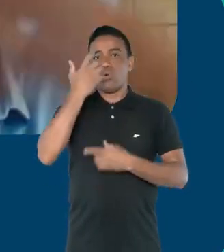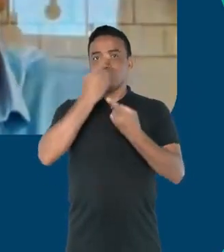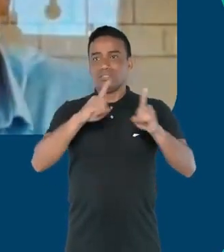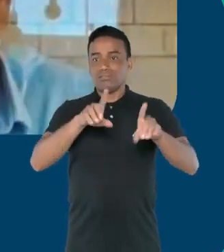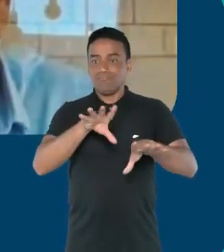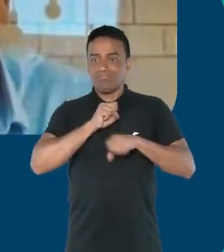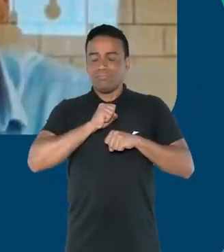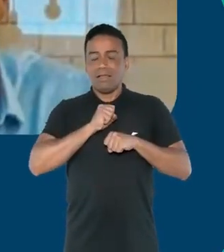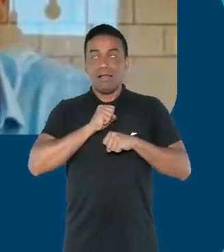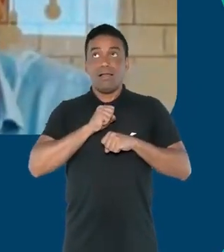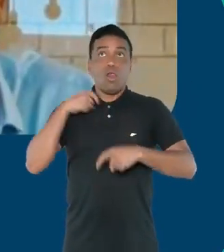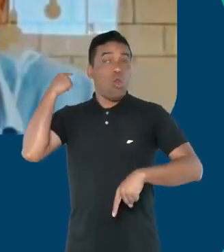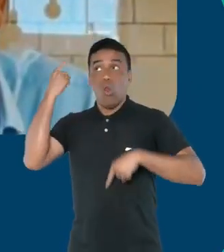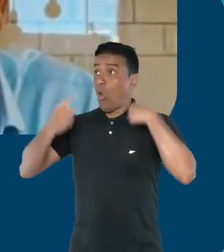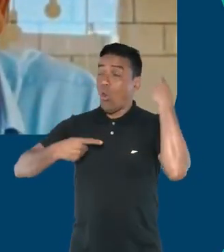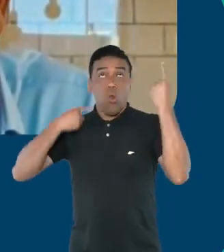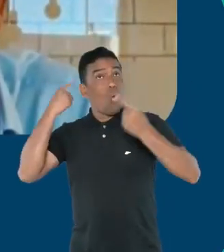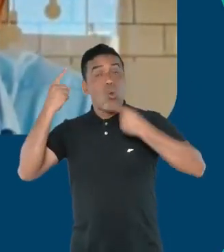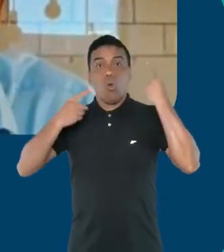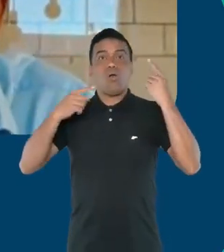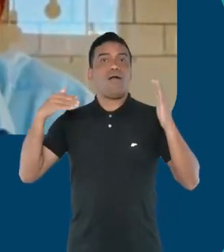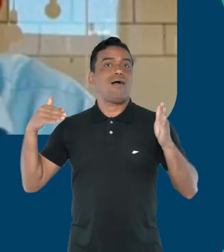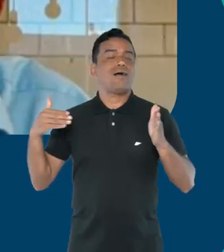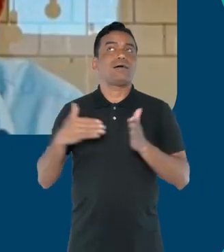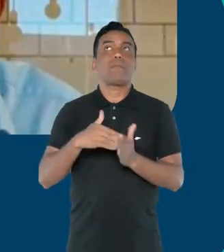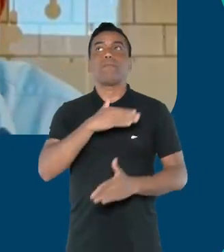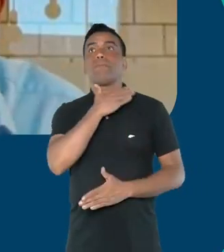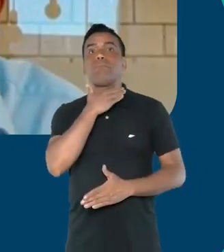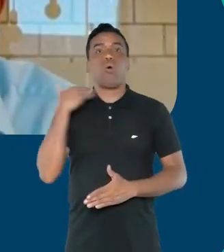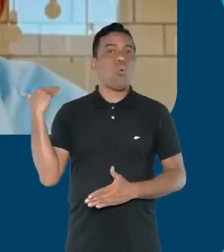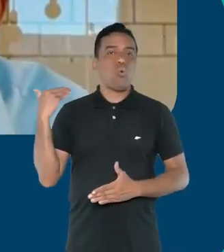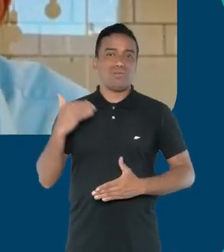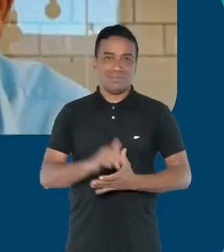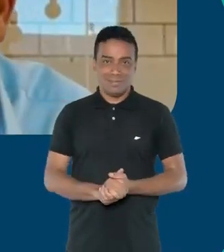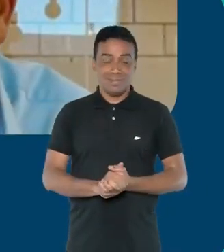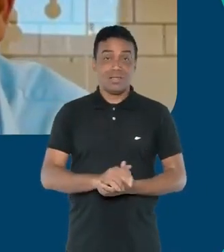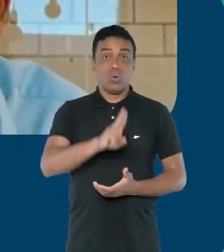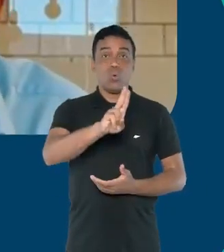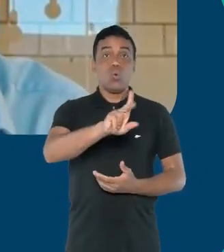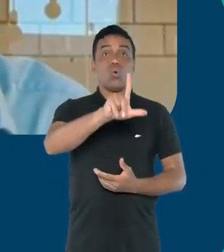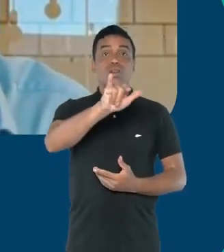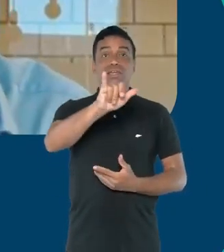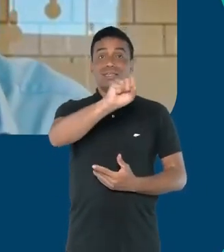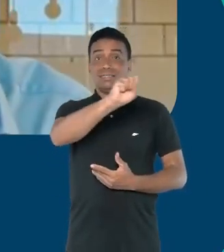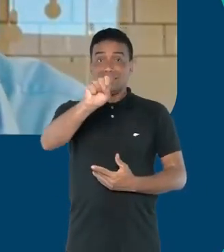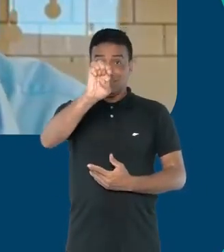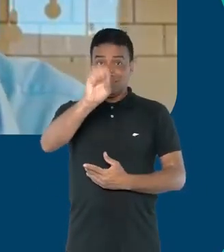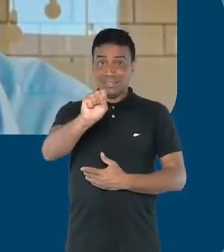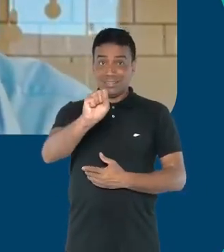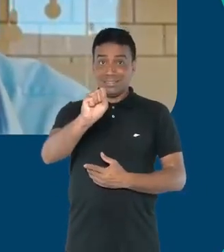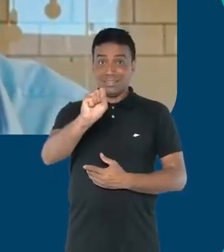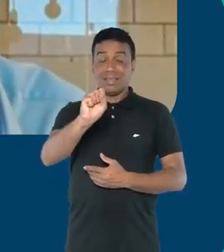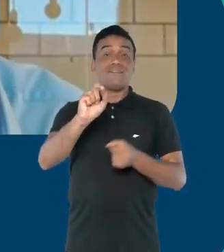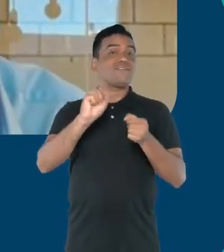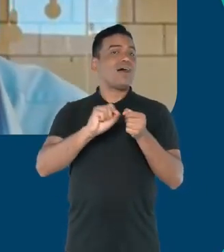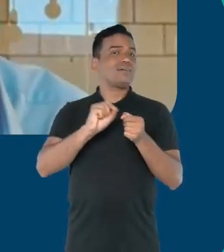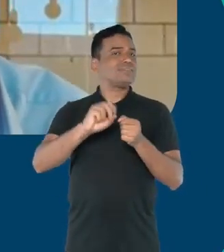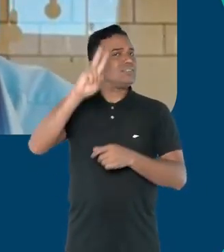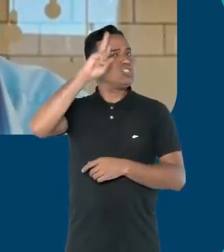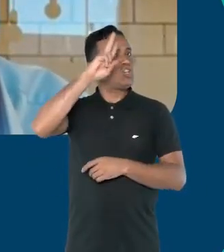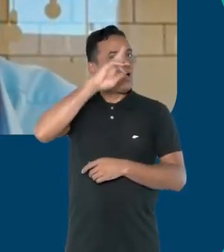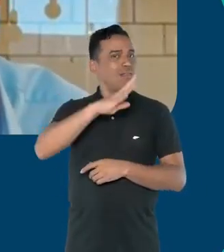sereias. Enlouquece até morrer. Bom, o que Ulisses faz? E aí a gente conhece bem